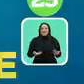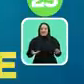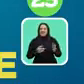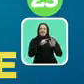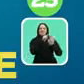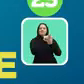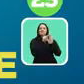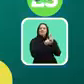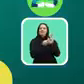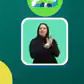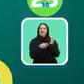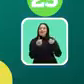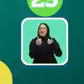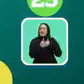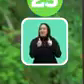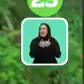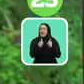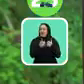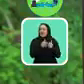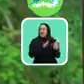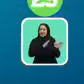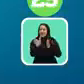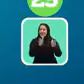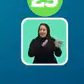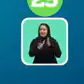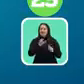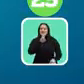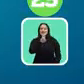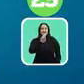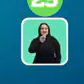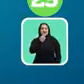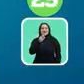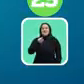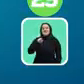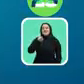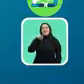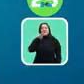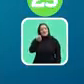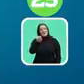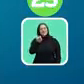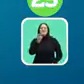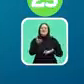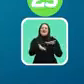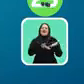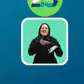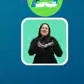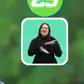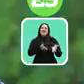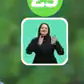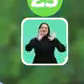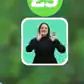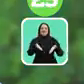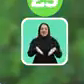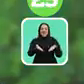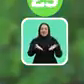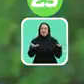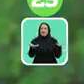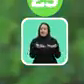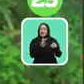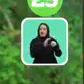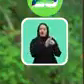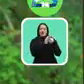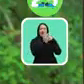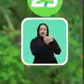programa de transporte e acesso fez 58 mil atendimentos. No tempo da